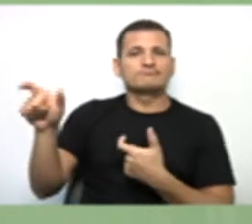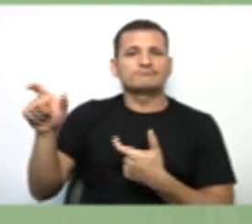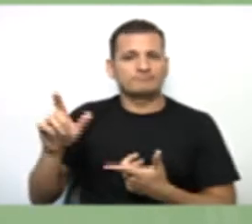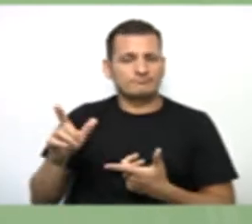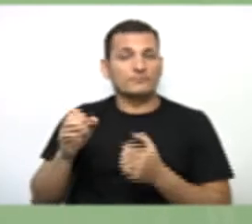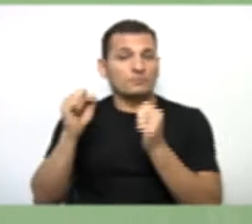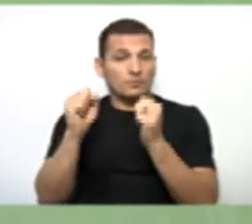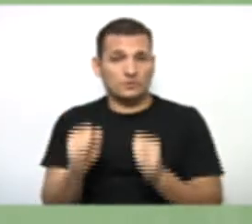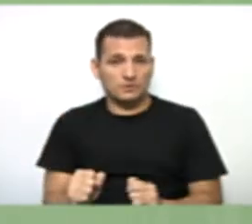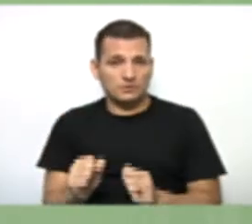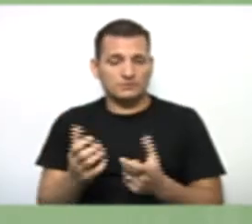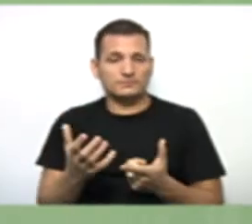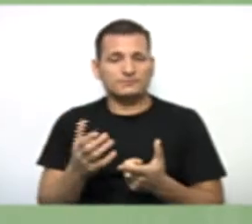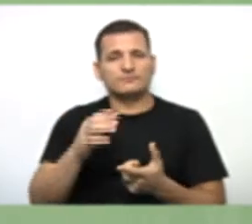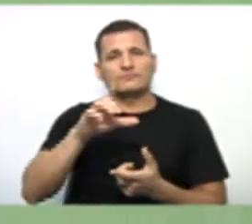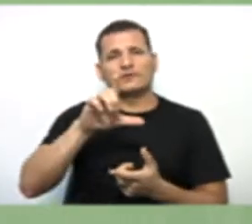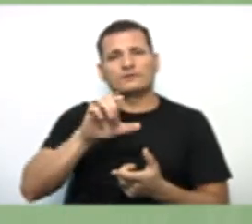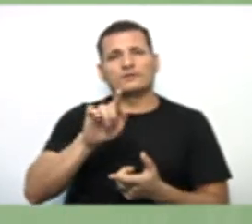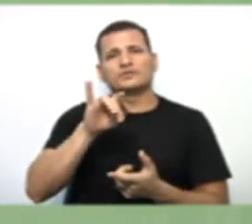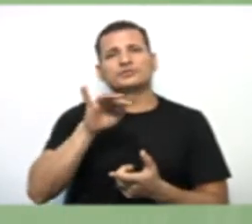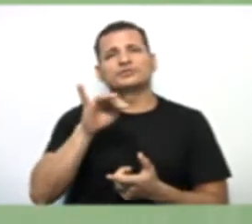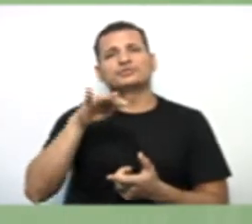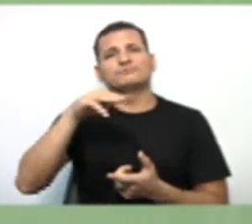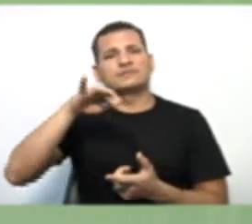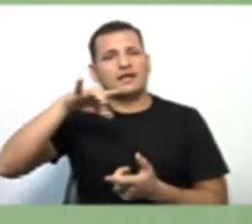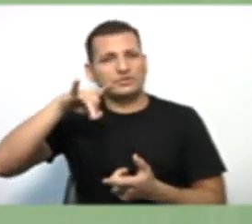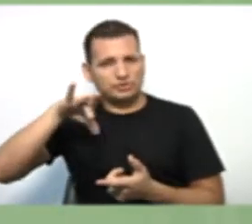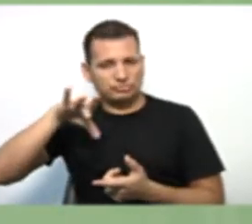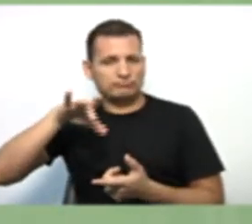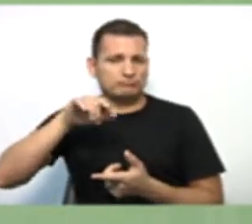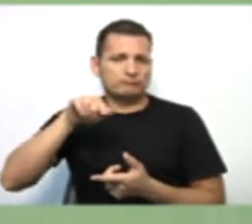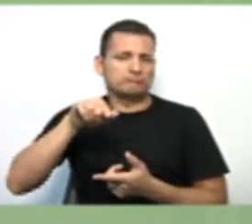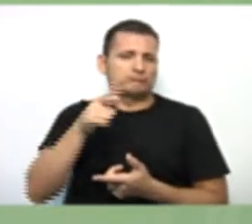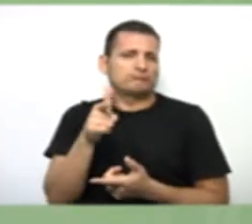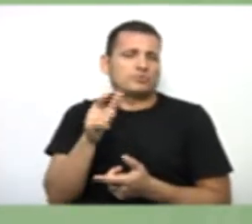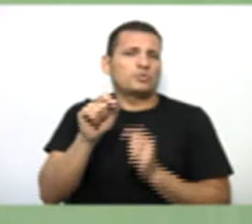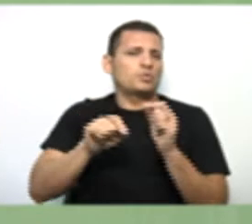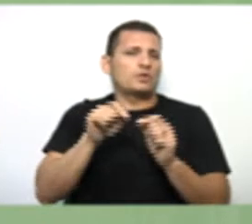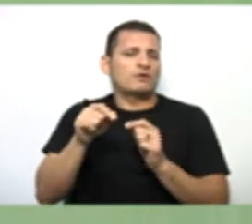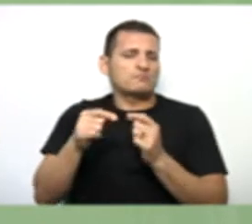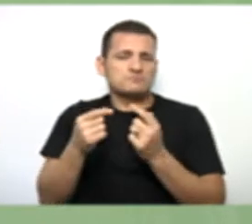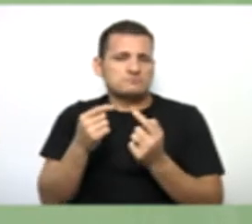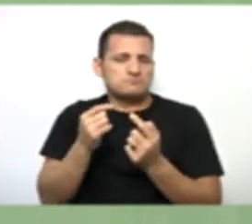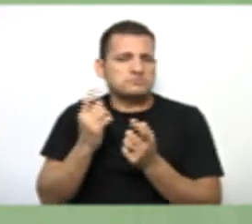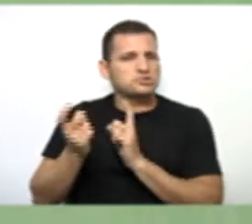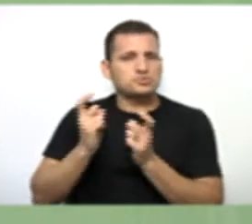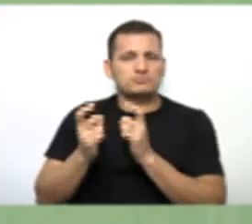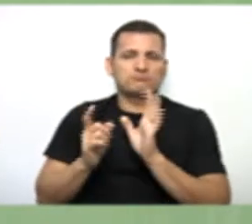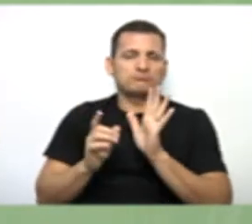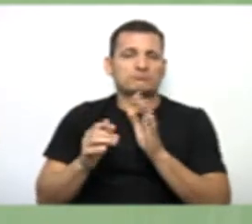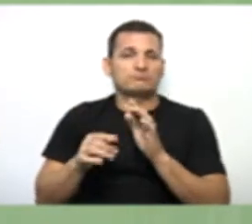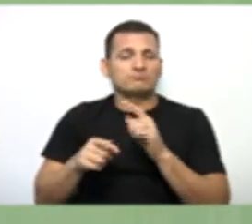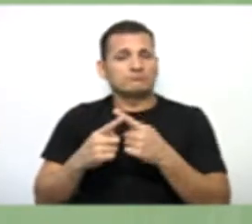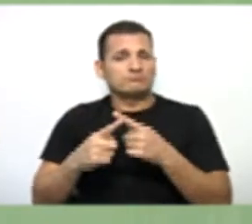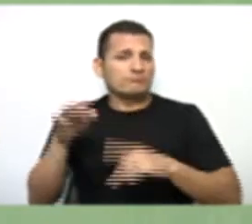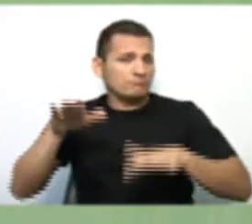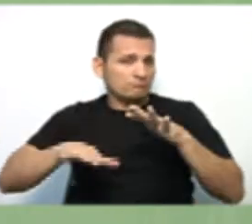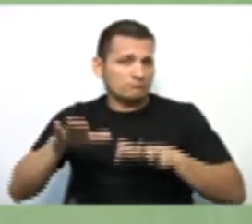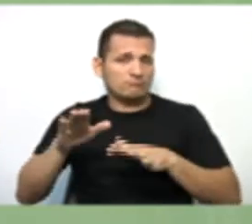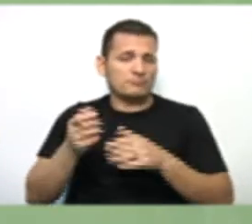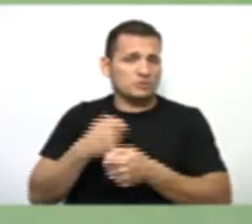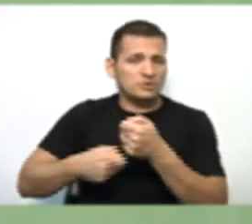poder de legitimidade não tem muito o que se discutir, às vezes é porque a negociação foi